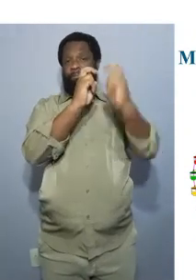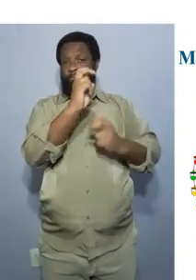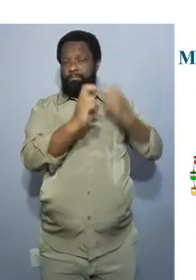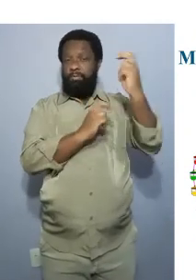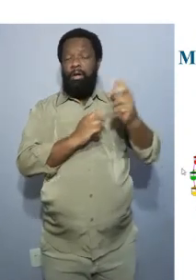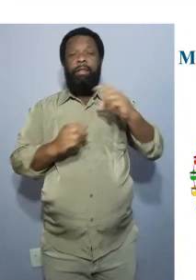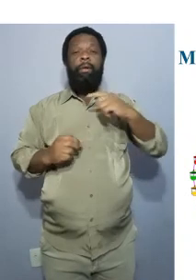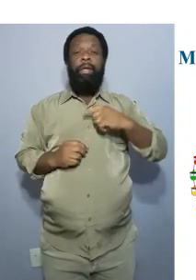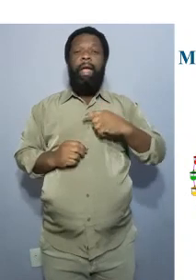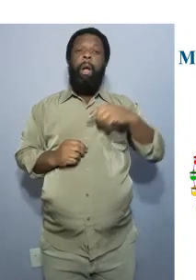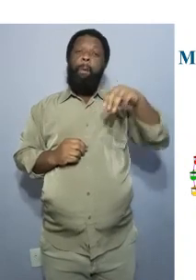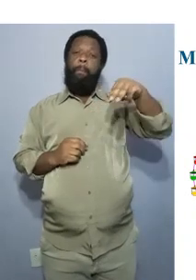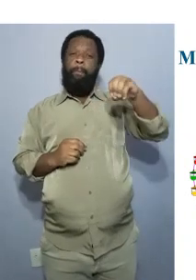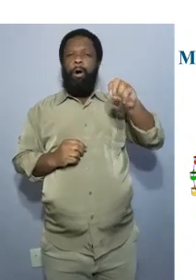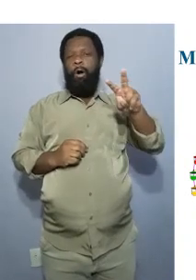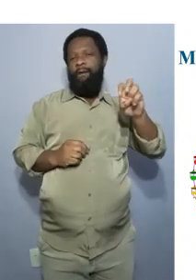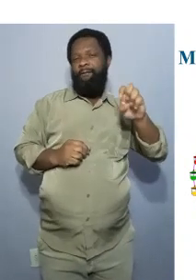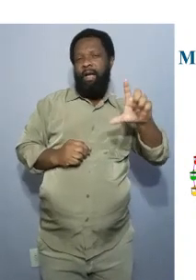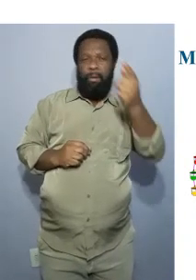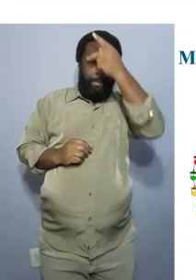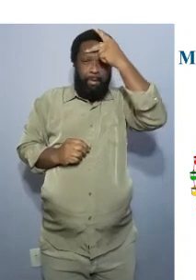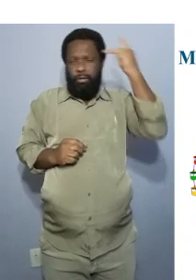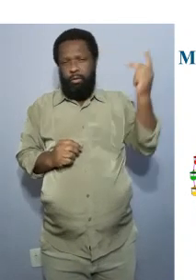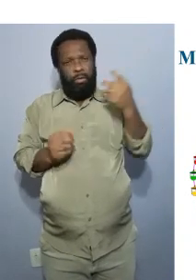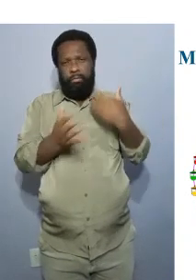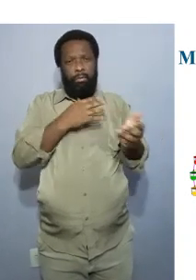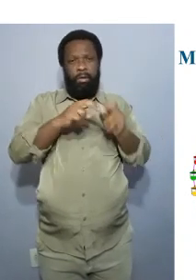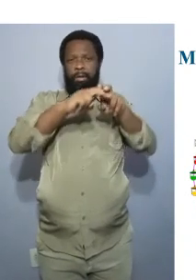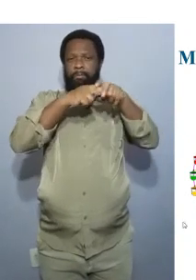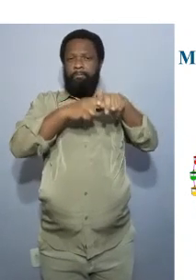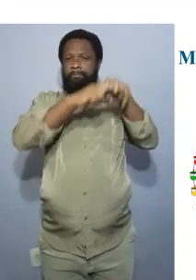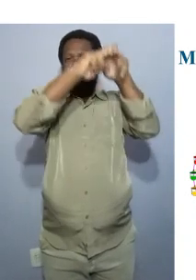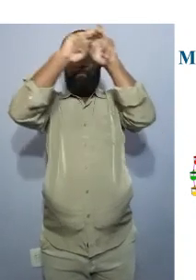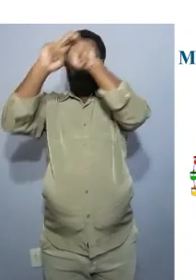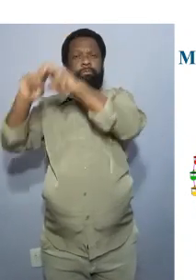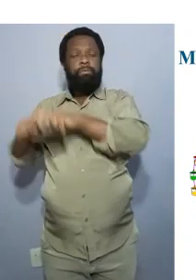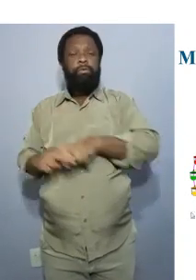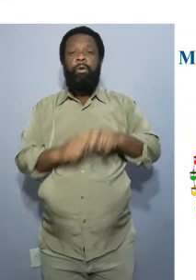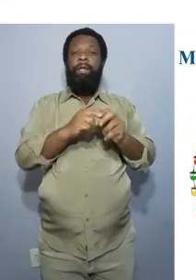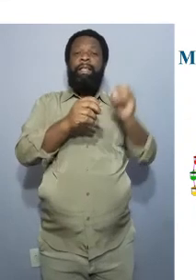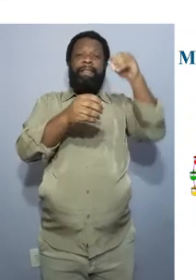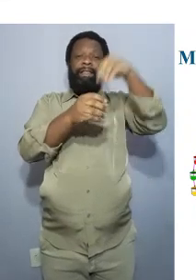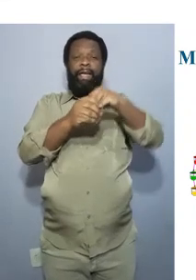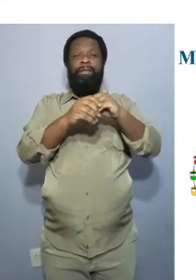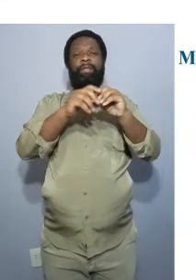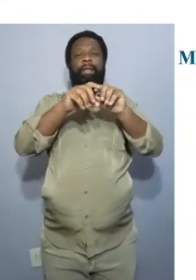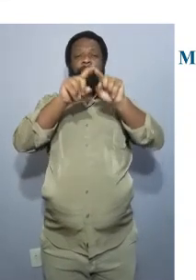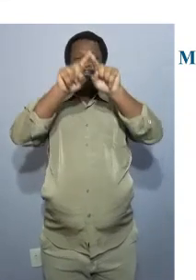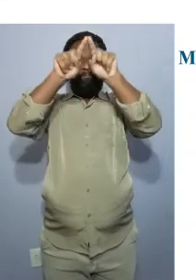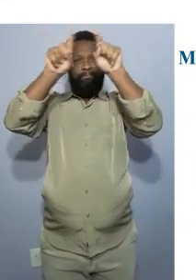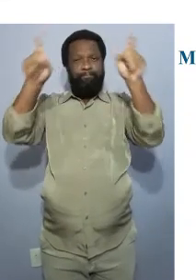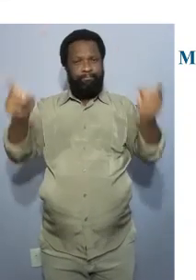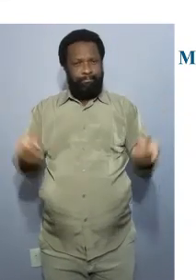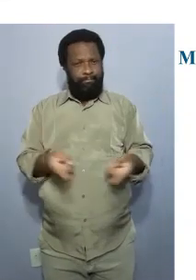tem um móvel, um ser humano, uma gôndola, qualquer objeto passando pela circunferência,